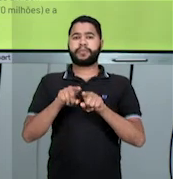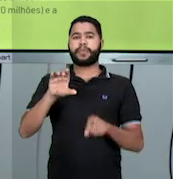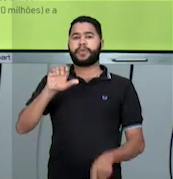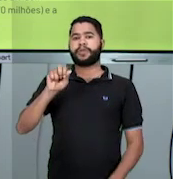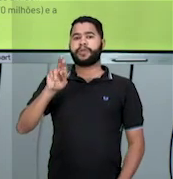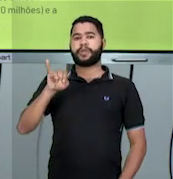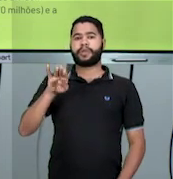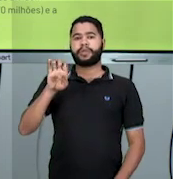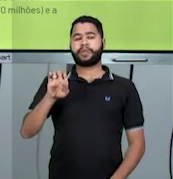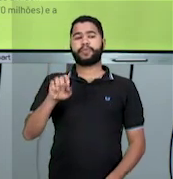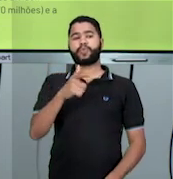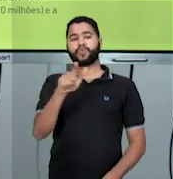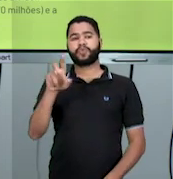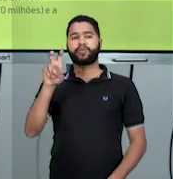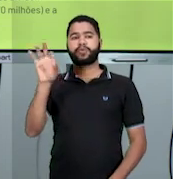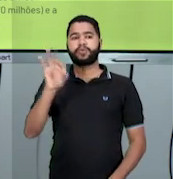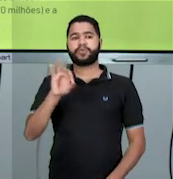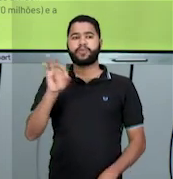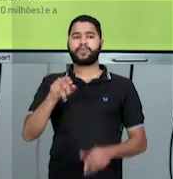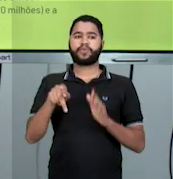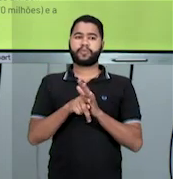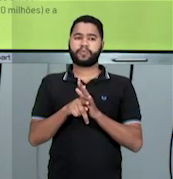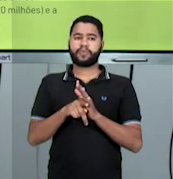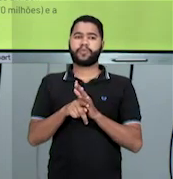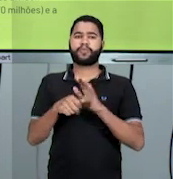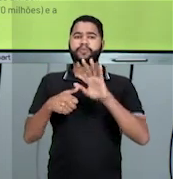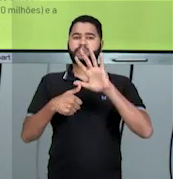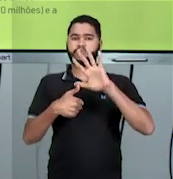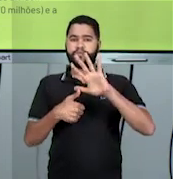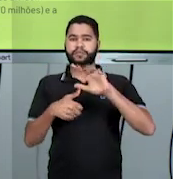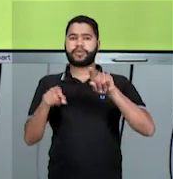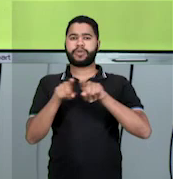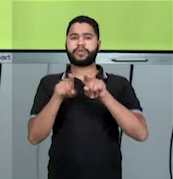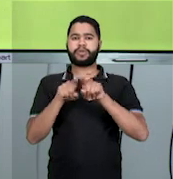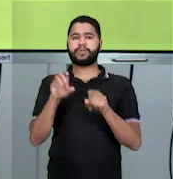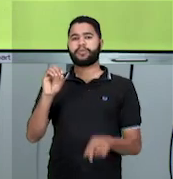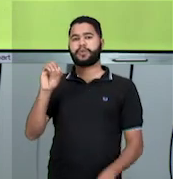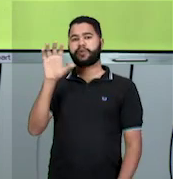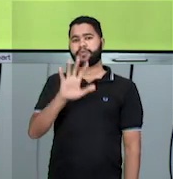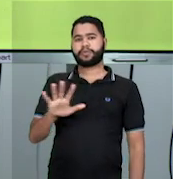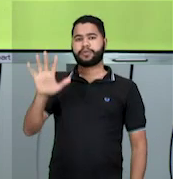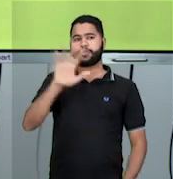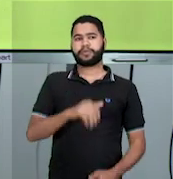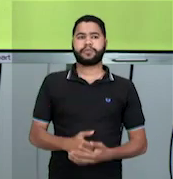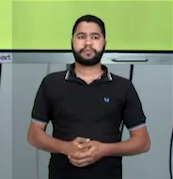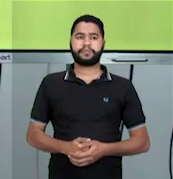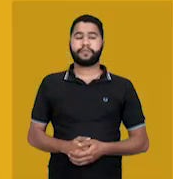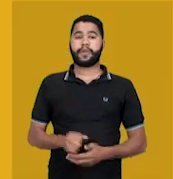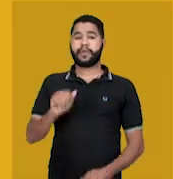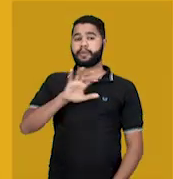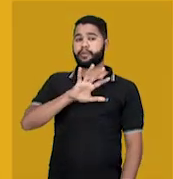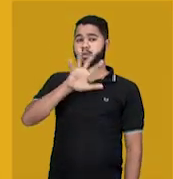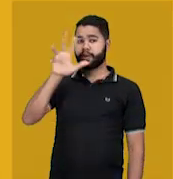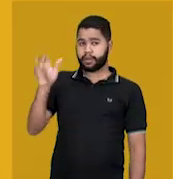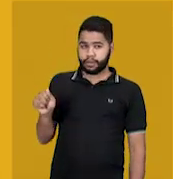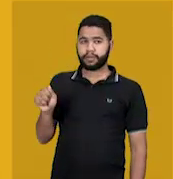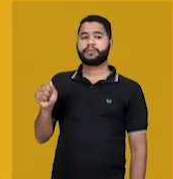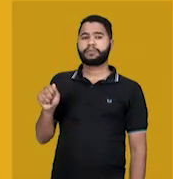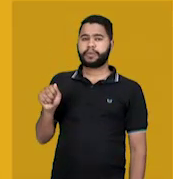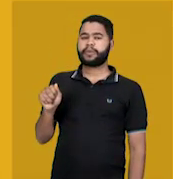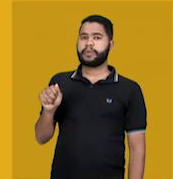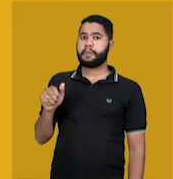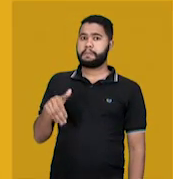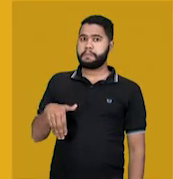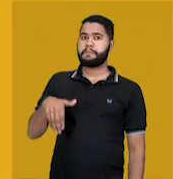5 restantes dividem pela América do Norte e a Oceania. A África, né, é o continente que teria o